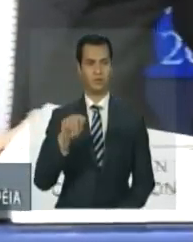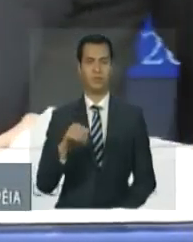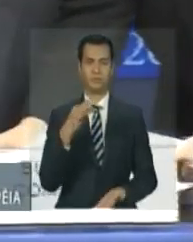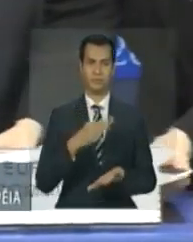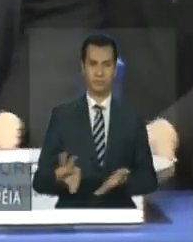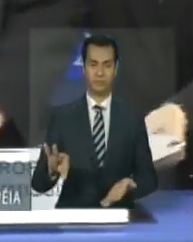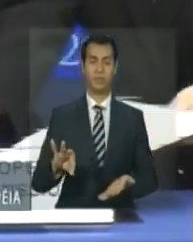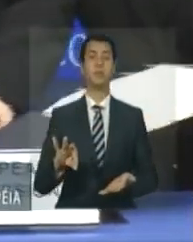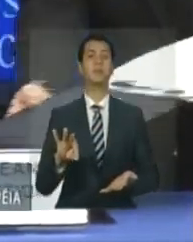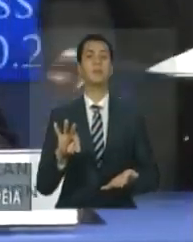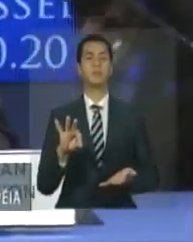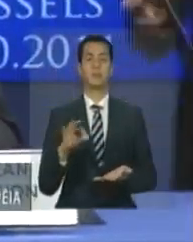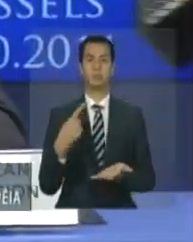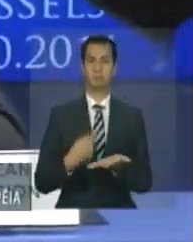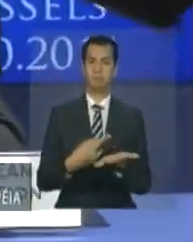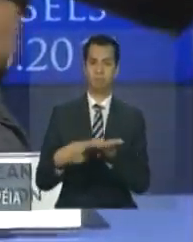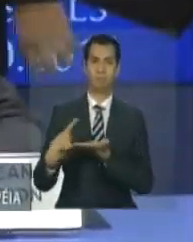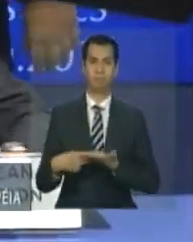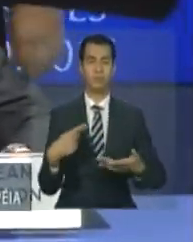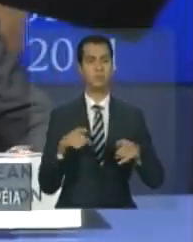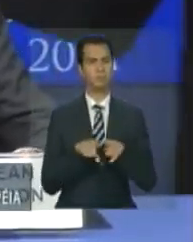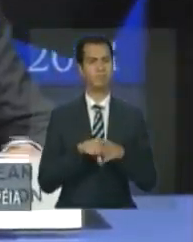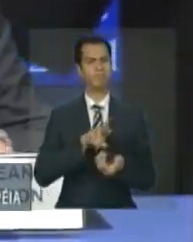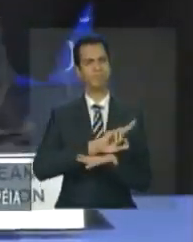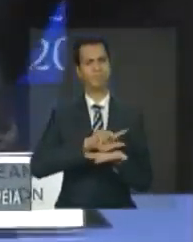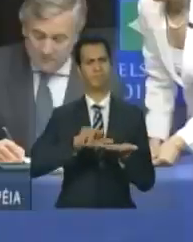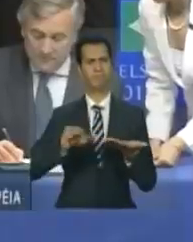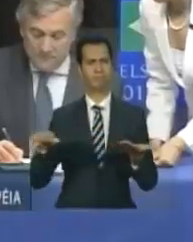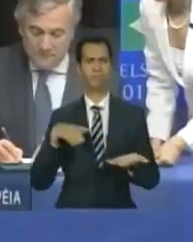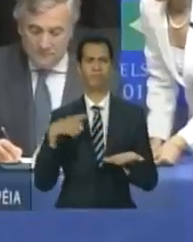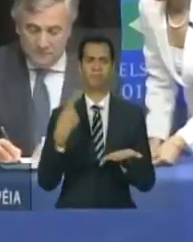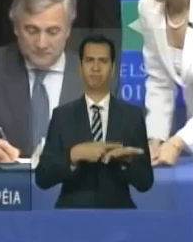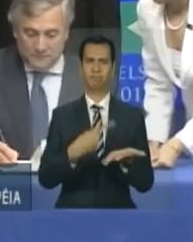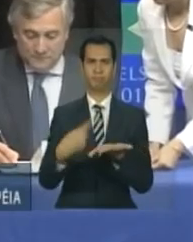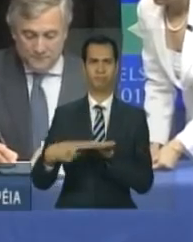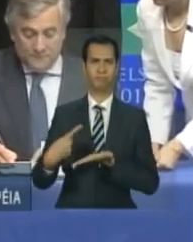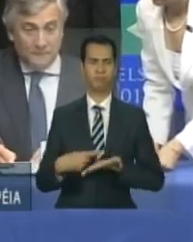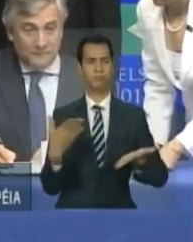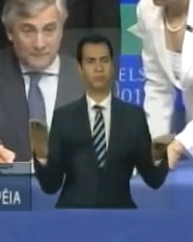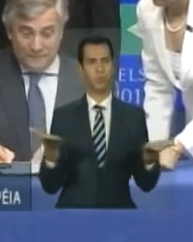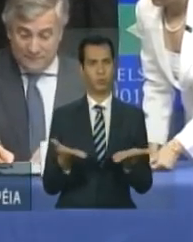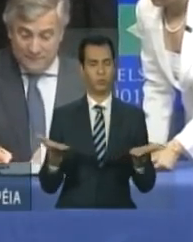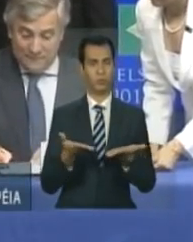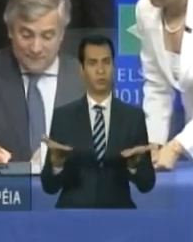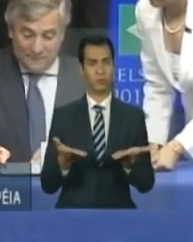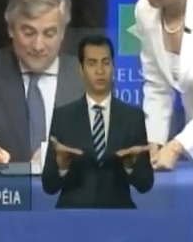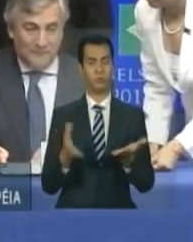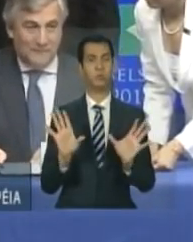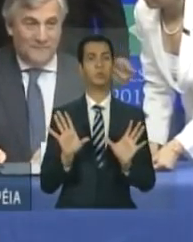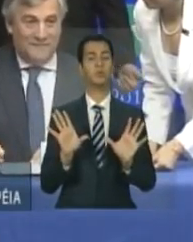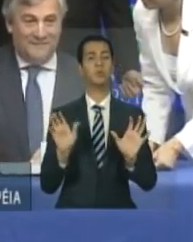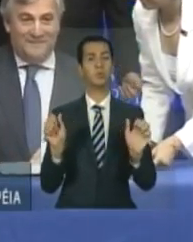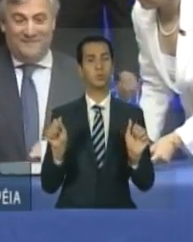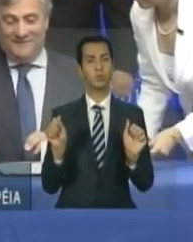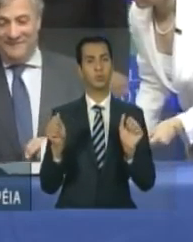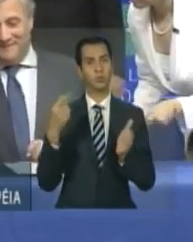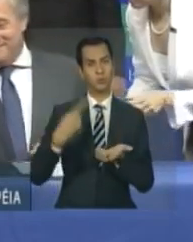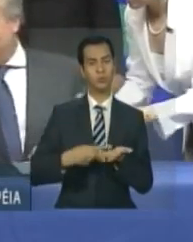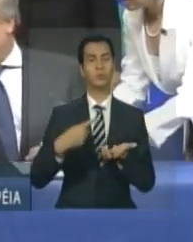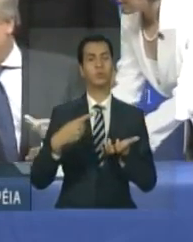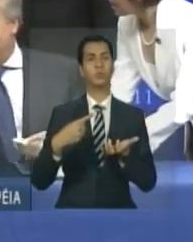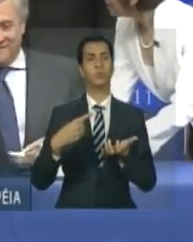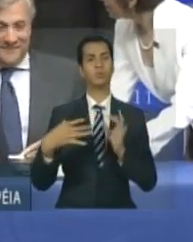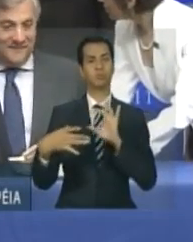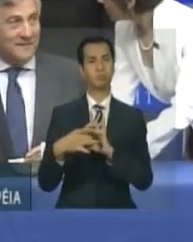e turismo. Nesse momento, você vê imagens aí de um dos acordos que estão sendo assinados pelo ministro de Relações Exteriores,